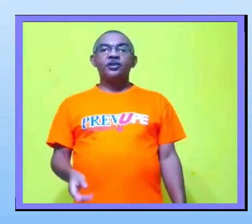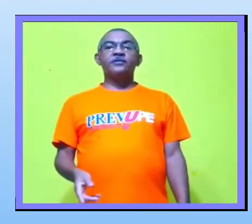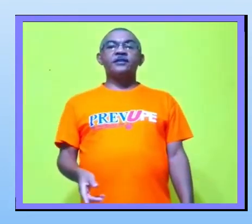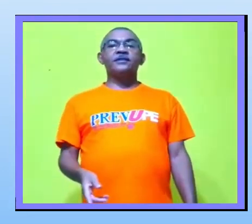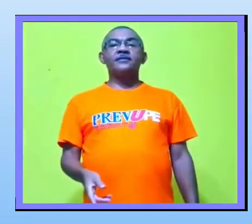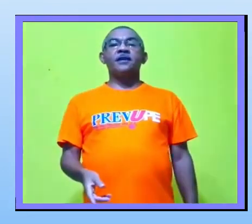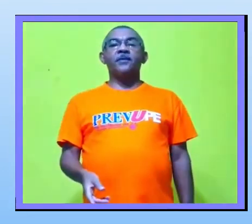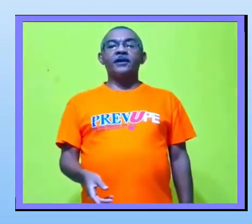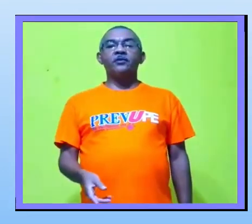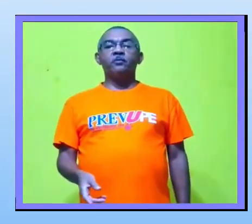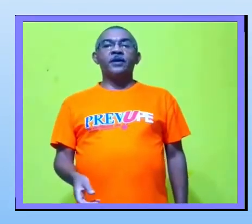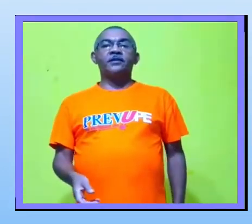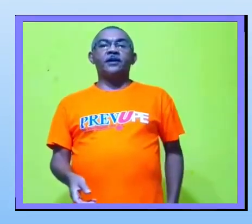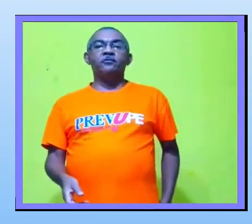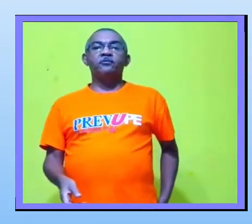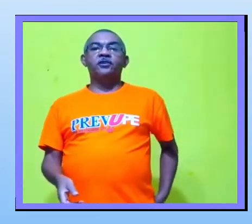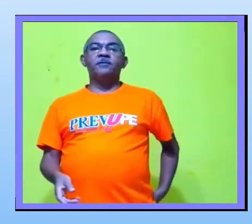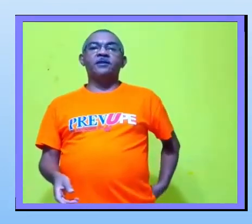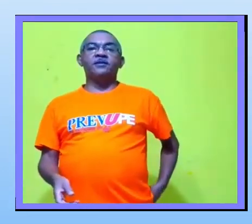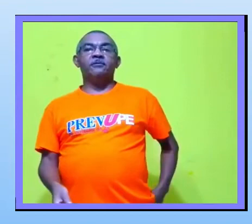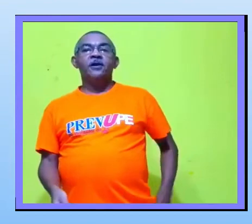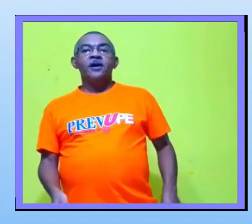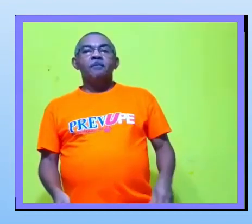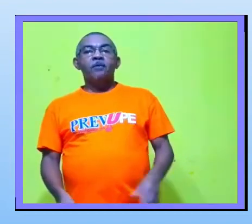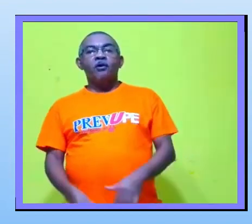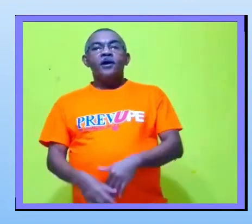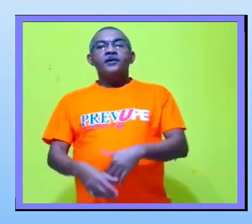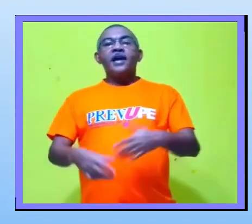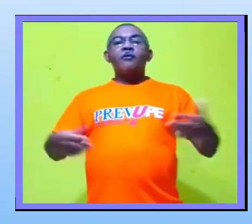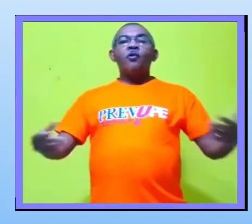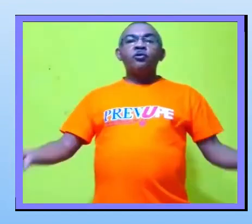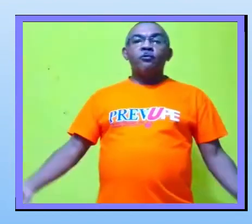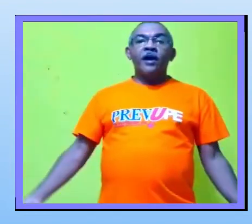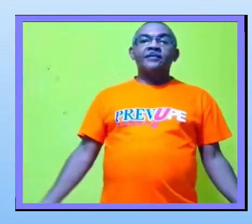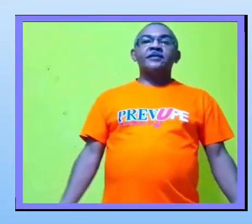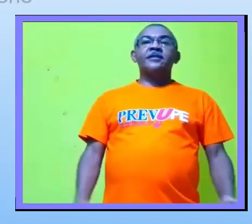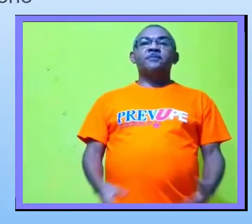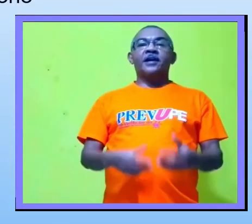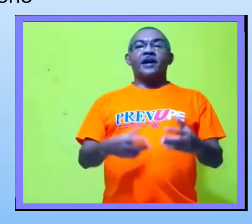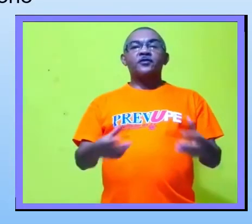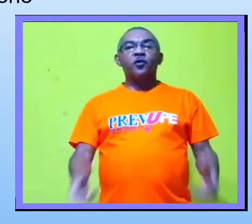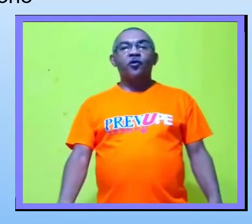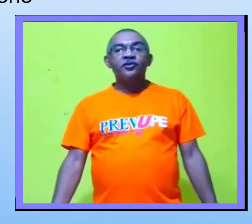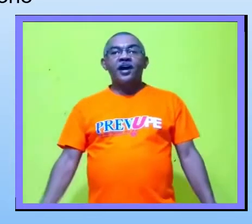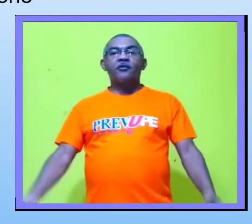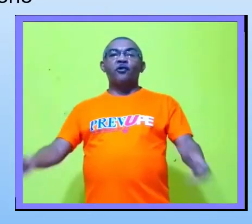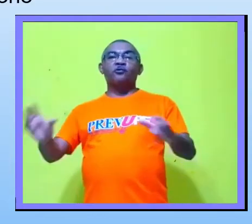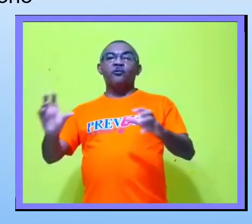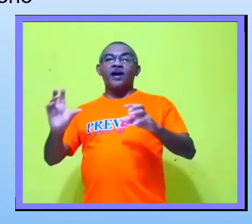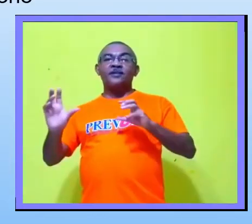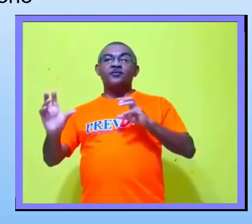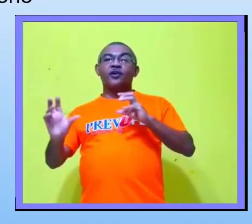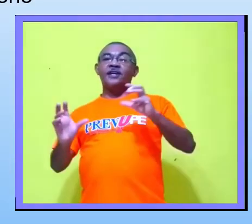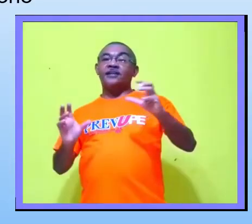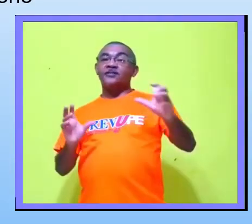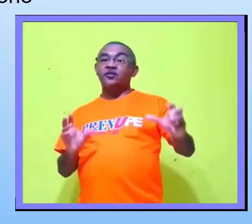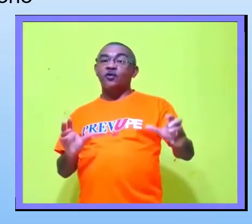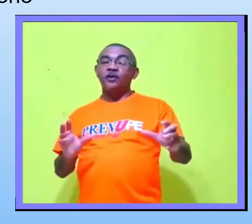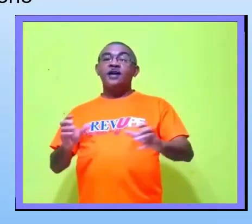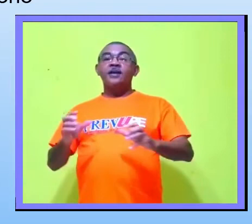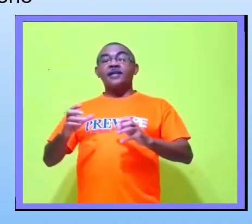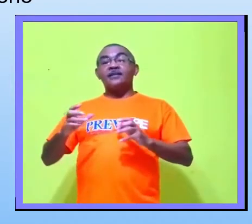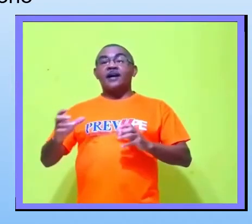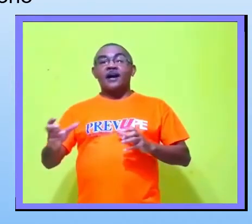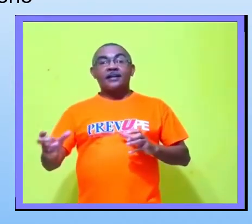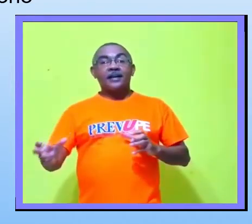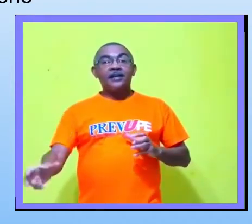Então nós temos esse exemplo aí do pentano, do trimetil. Bom, de acordo com essas explicações, de acordo com essas